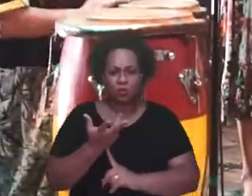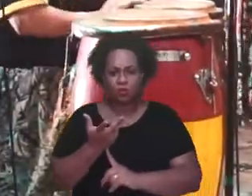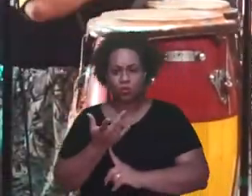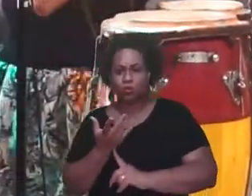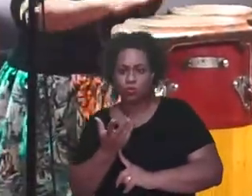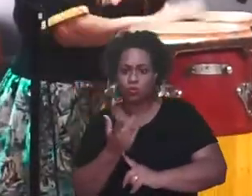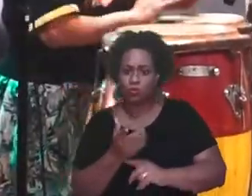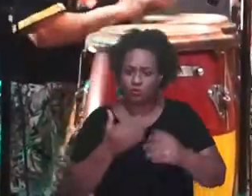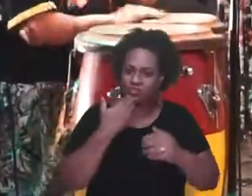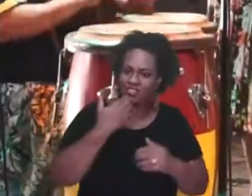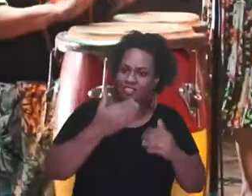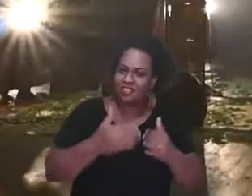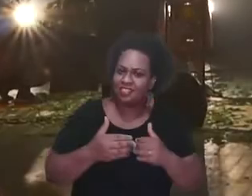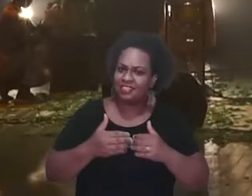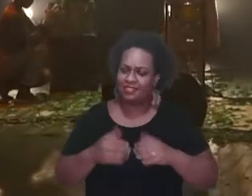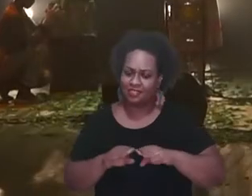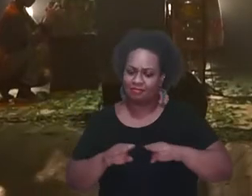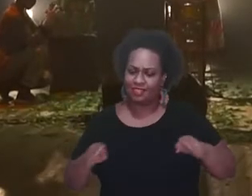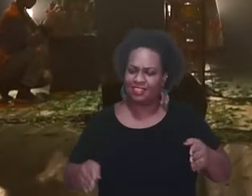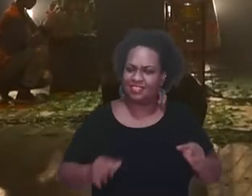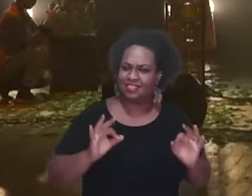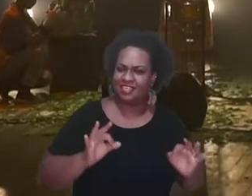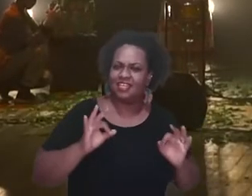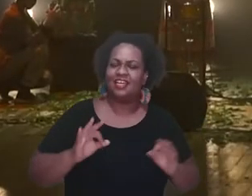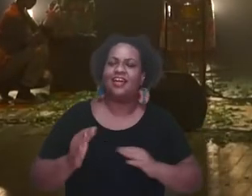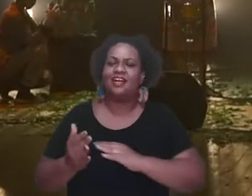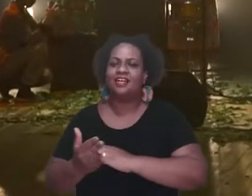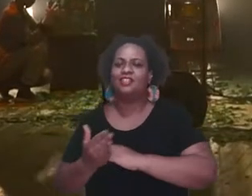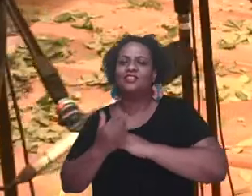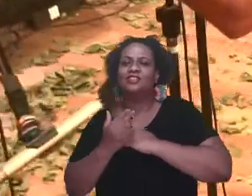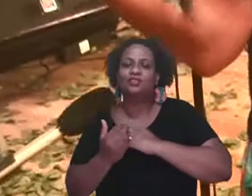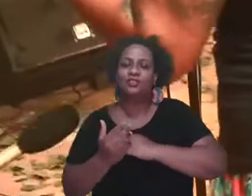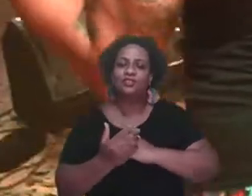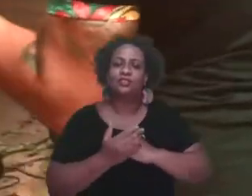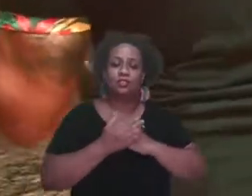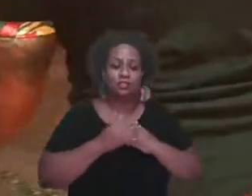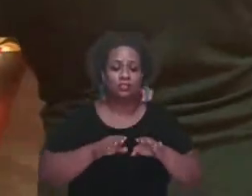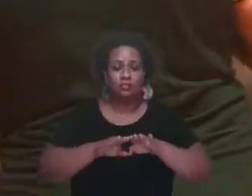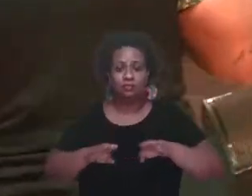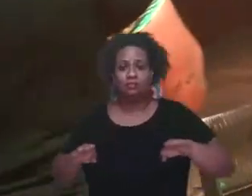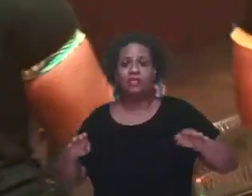ressaltar que Marise preferido tá vendo aqui no coração certeza que ela vai nos ajudar e pérolas